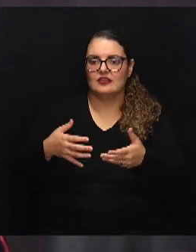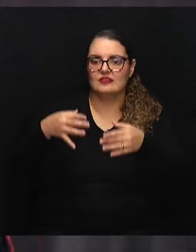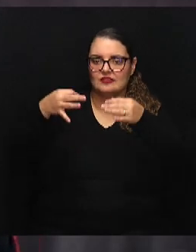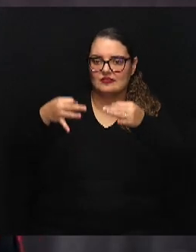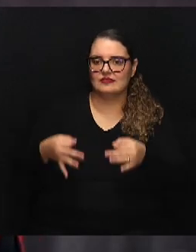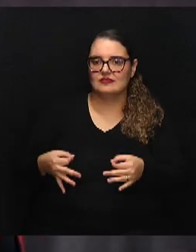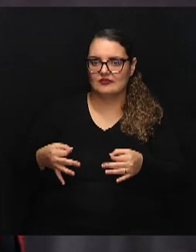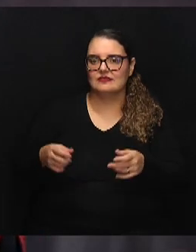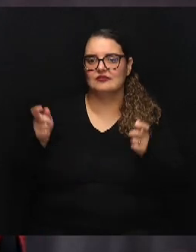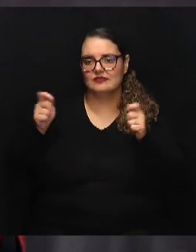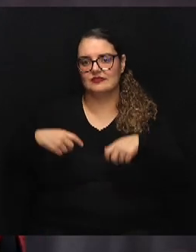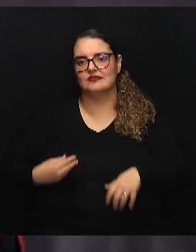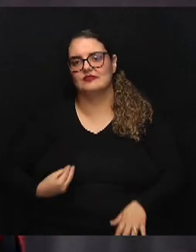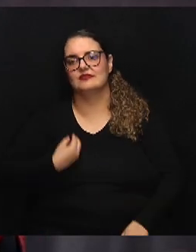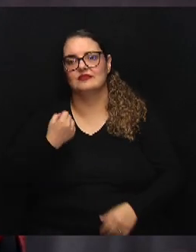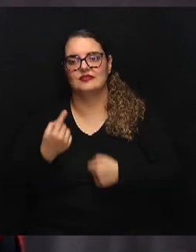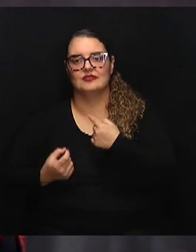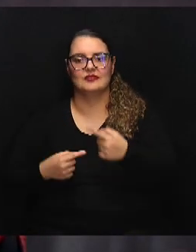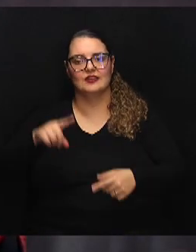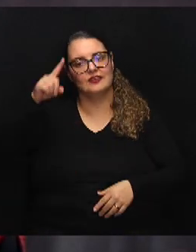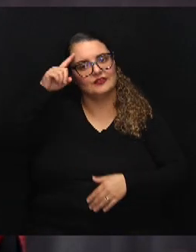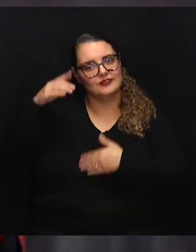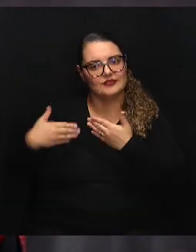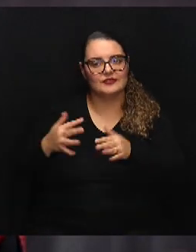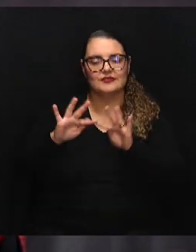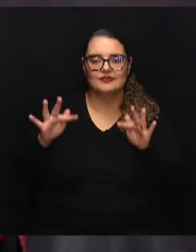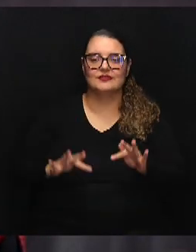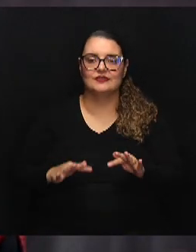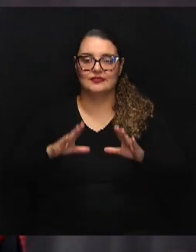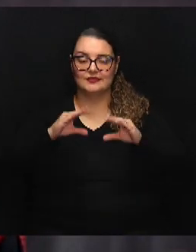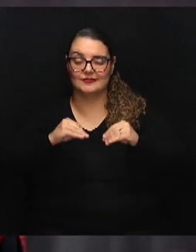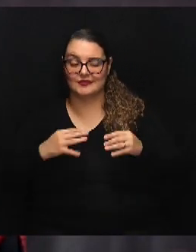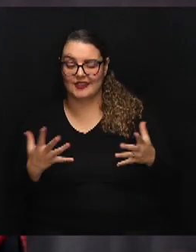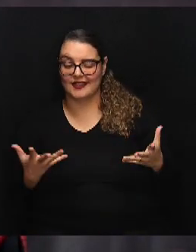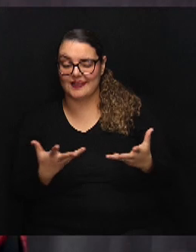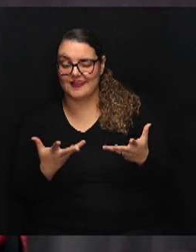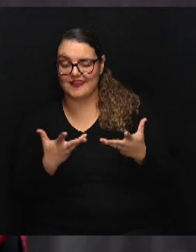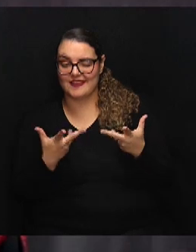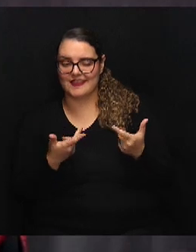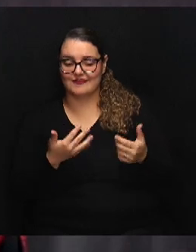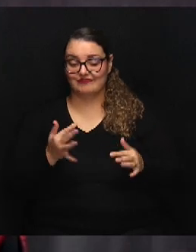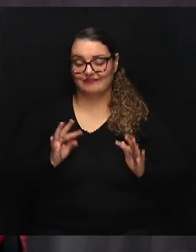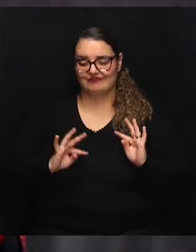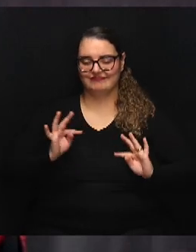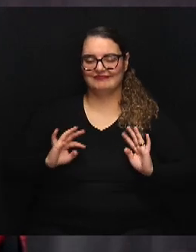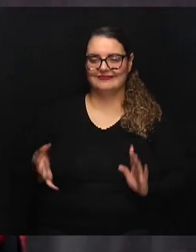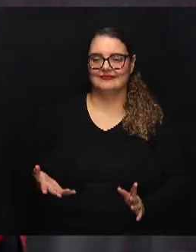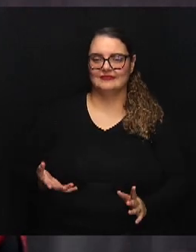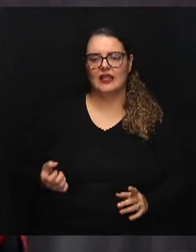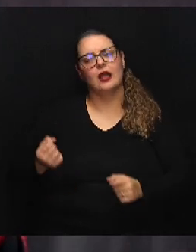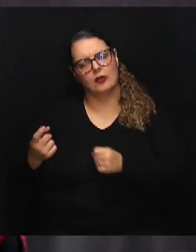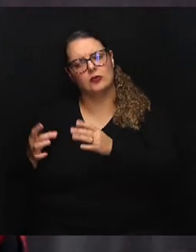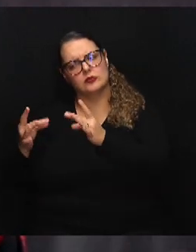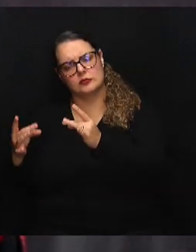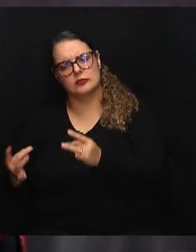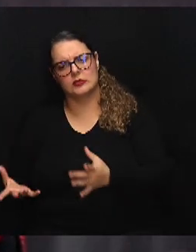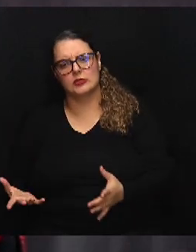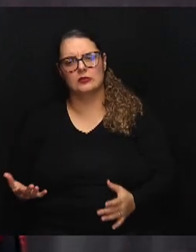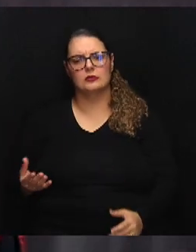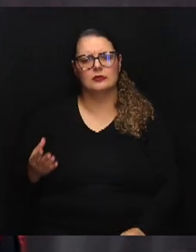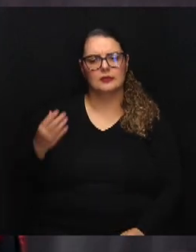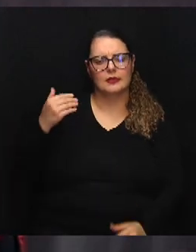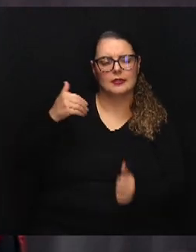o suficiente para viver alguns dias felizes e algumas noites muito quentes. Não abro mão de uns poucos detalhes. Segredo no